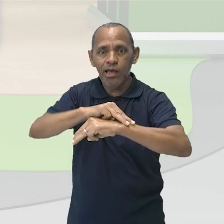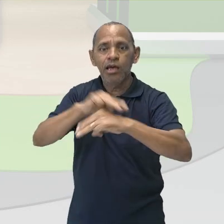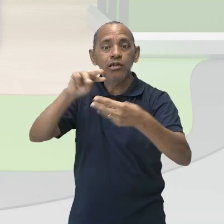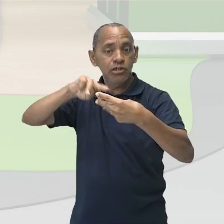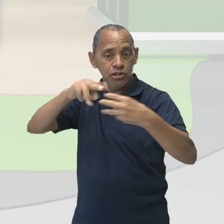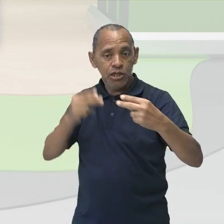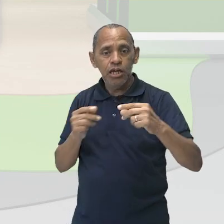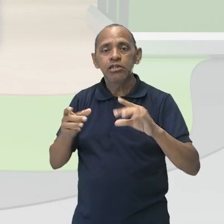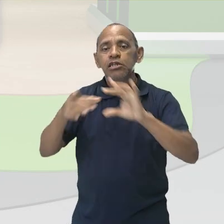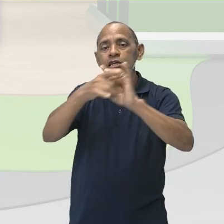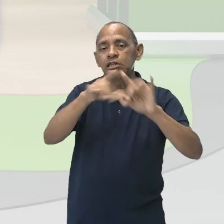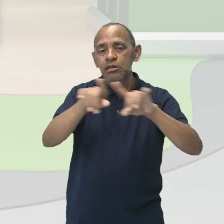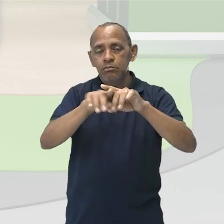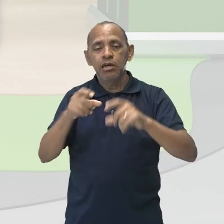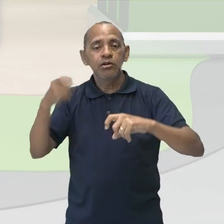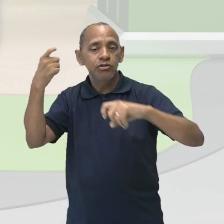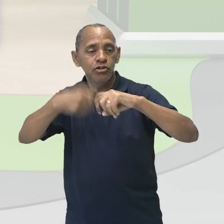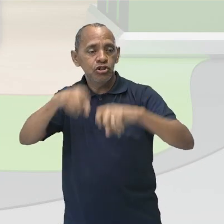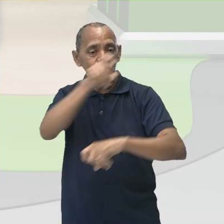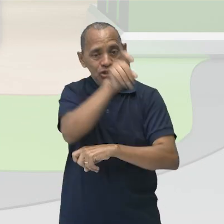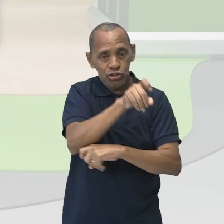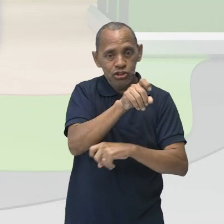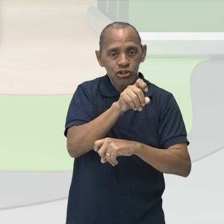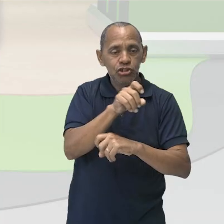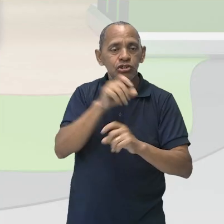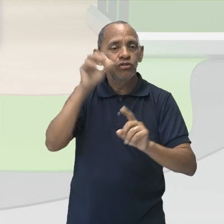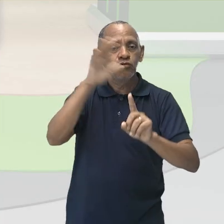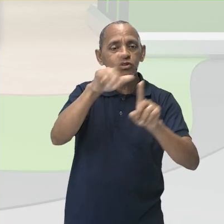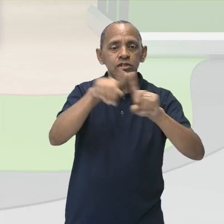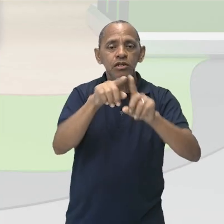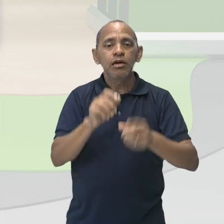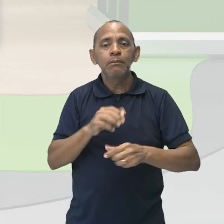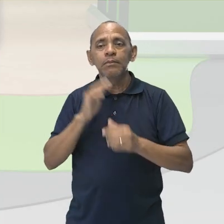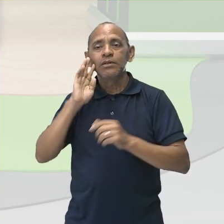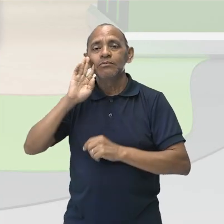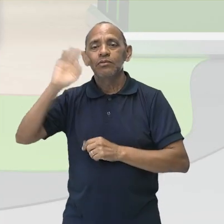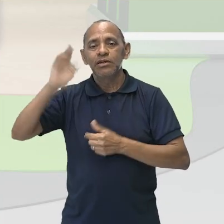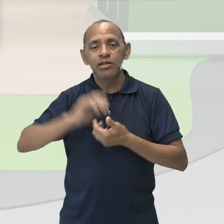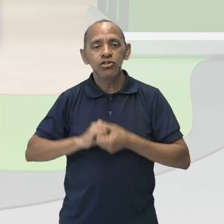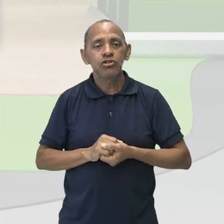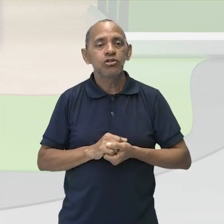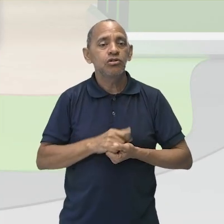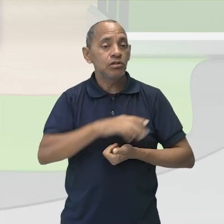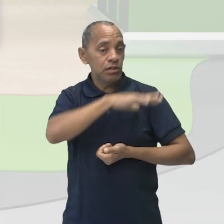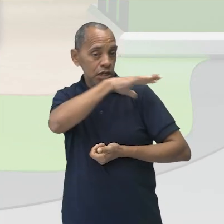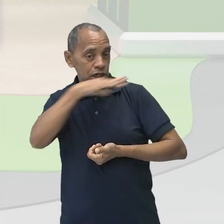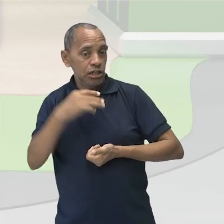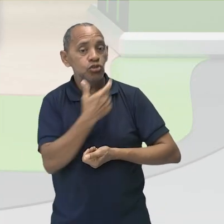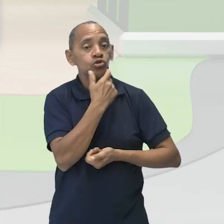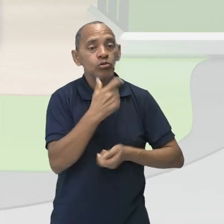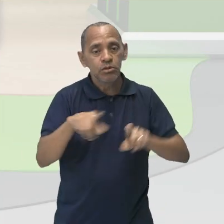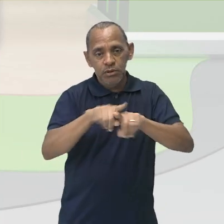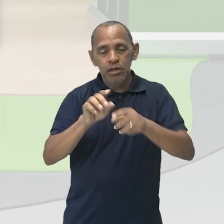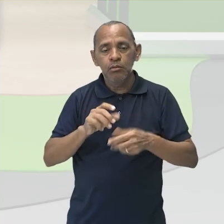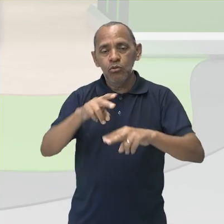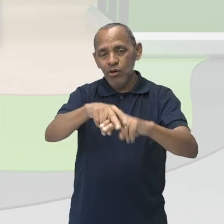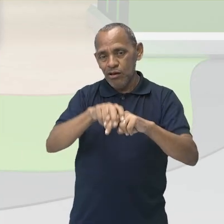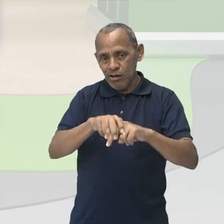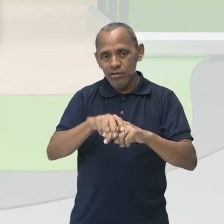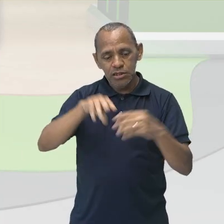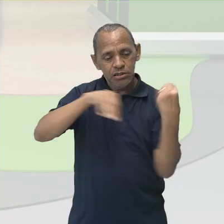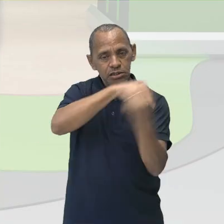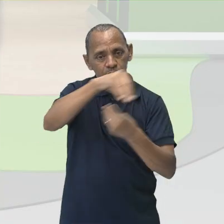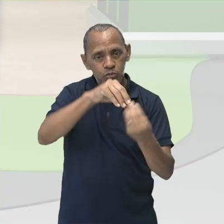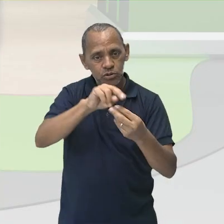ligada ao cromossomo sexual X que afeta principalmente meninos. Ela ocorre devido à mutação no gene